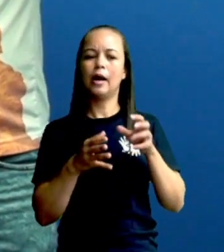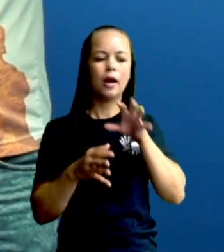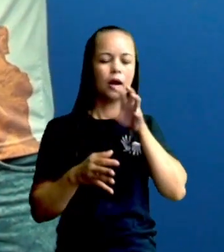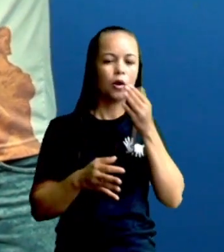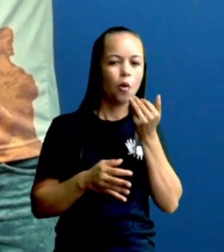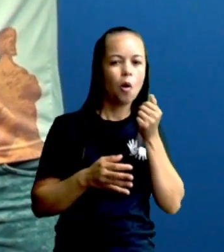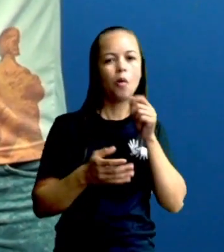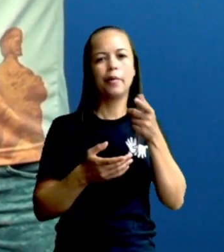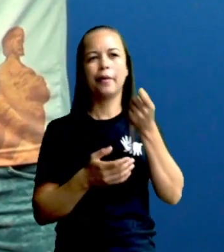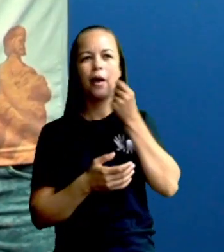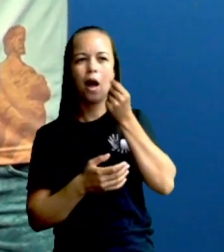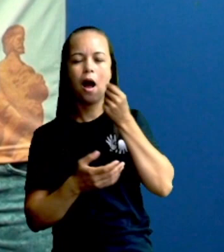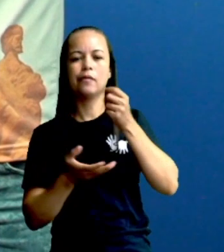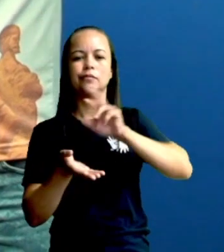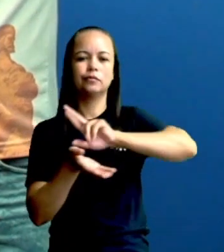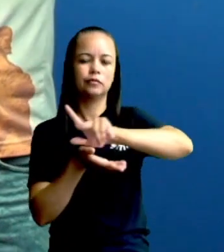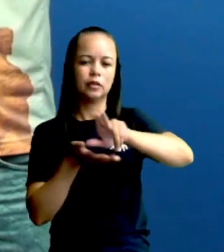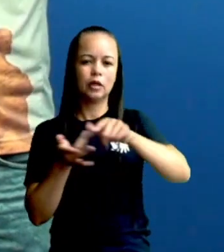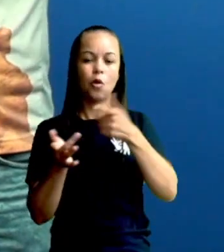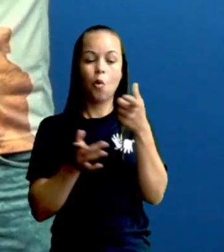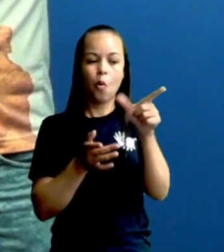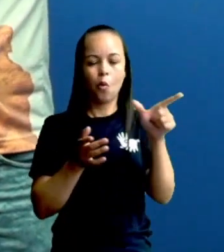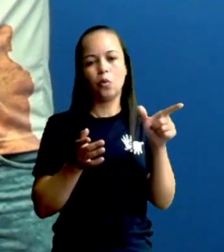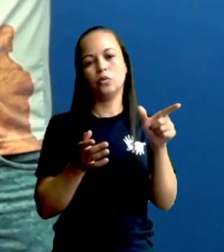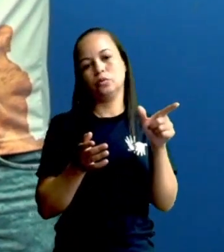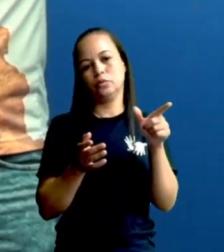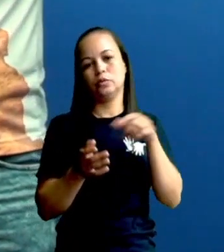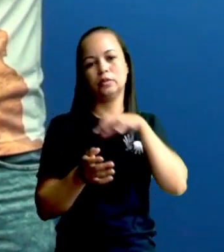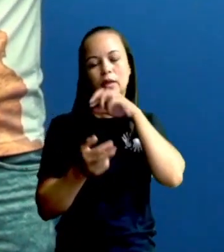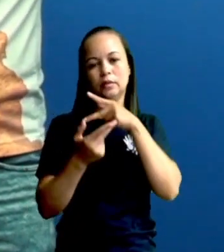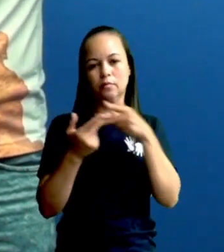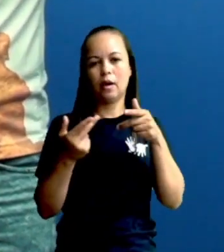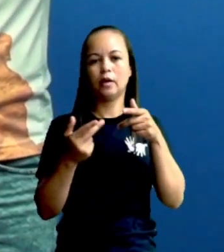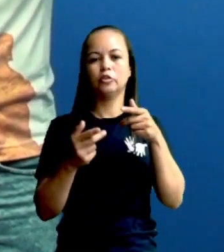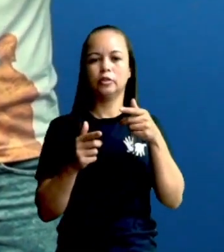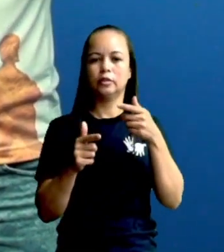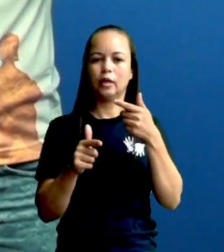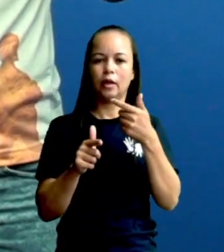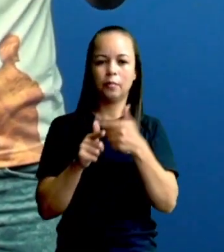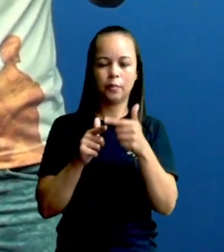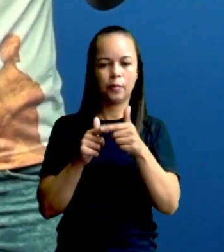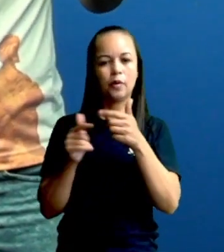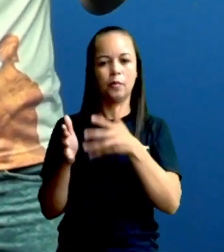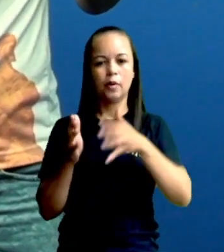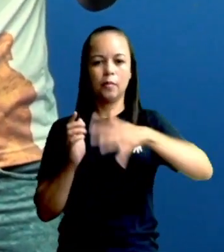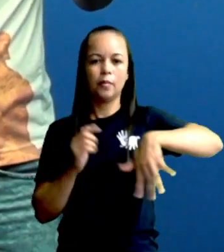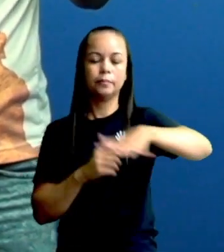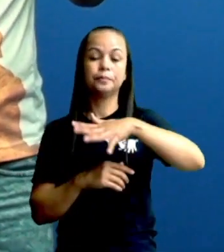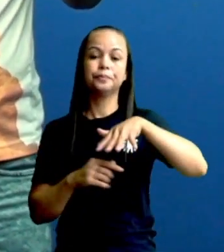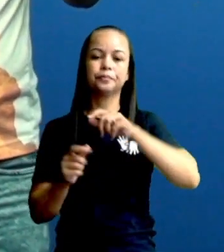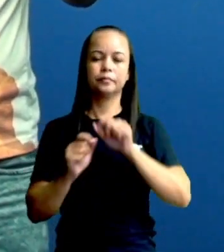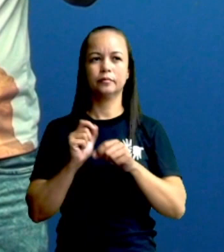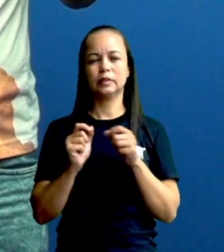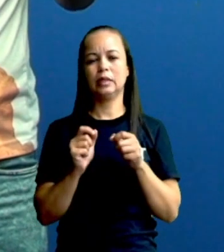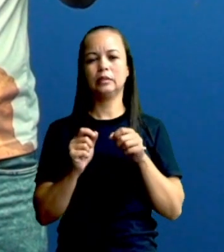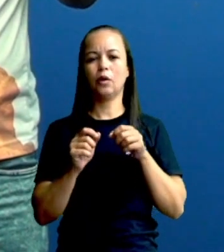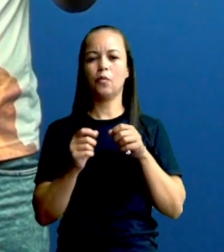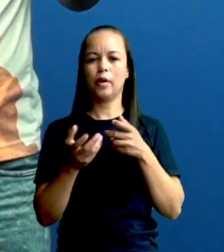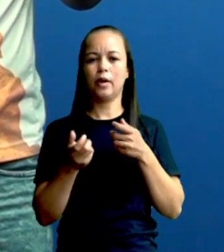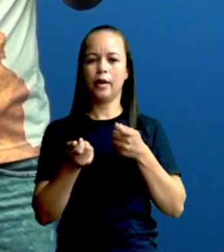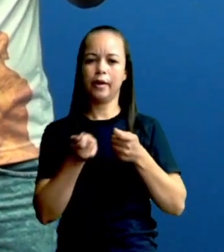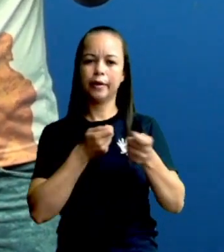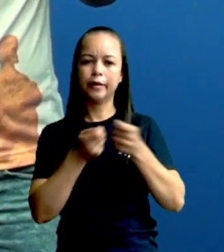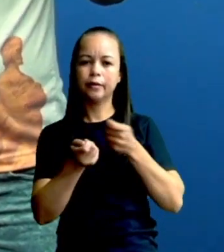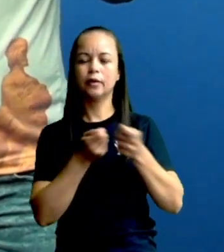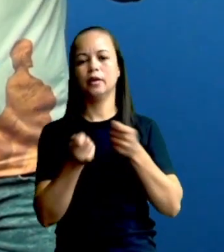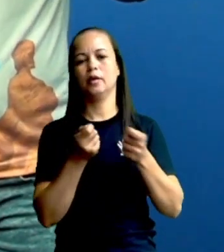eliminar outros animais que prejudicam a sua redondeza. Então elas controlam o equilíbrio, realizam um equilíbrio ambiental naquela